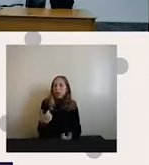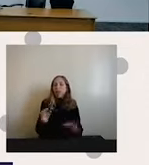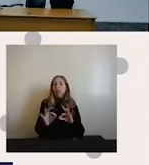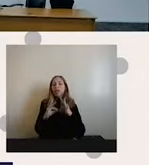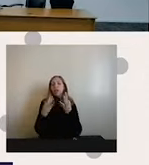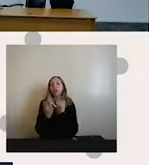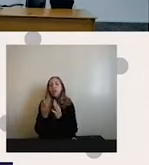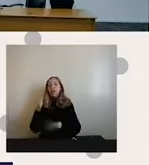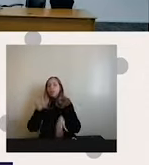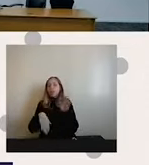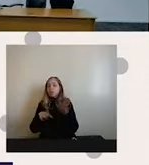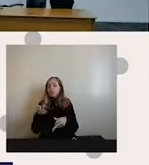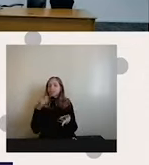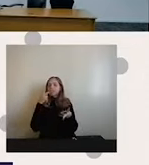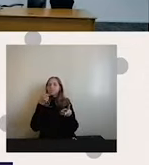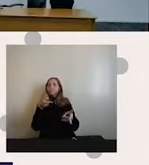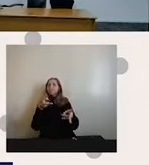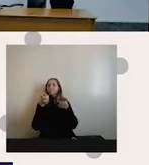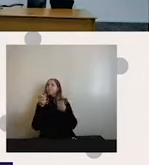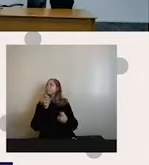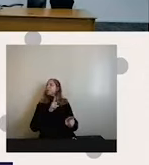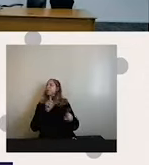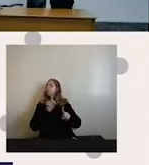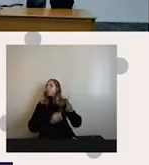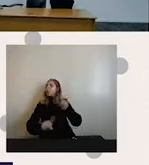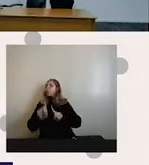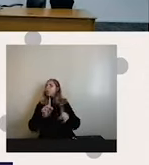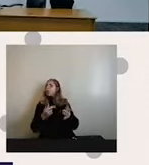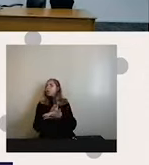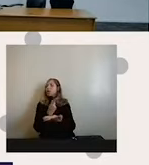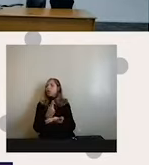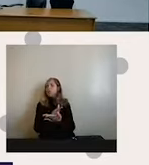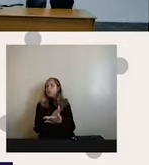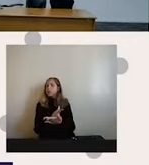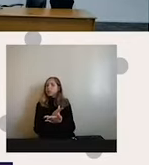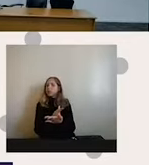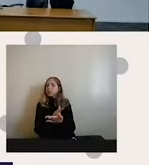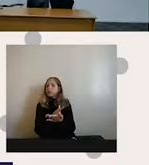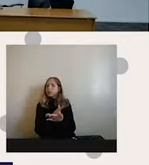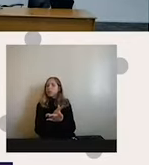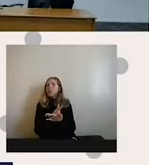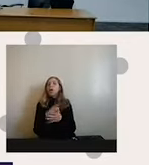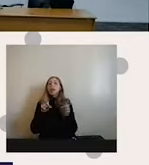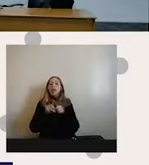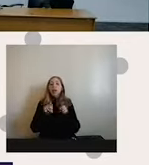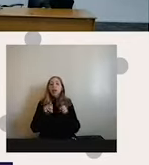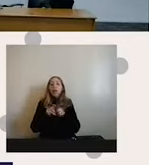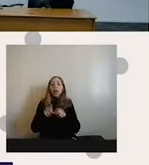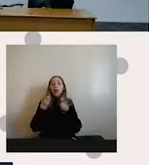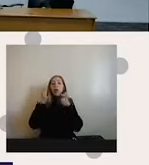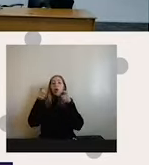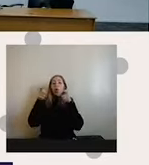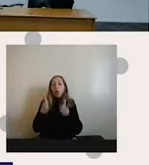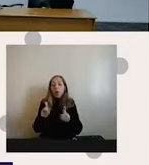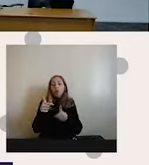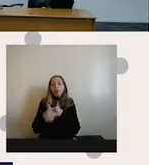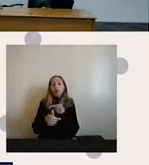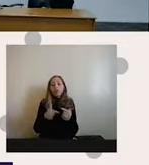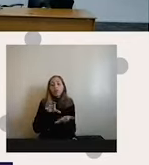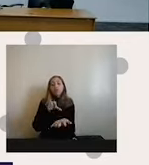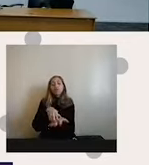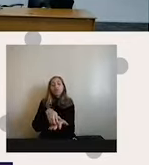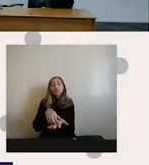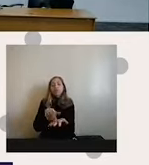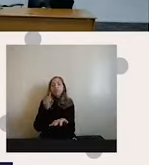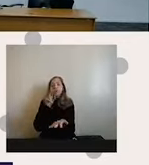coisa errada em relação ao trabalho. Os órgãos de fiscalização, quando encontram situações que